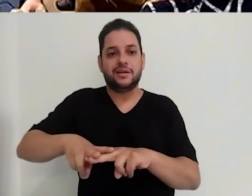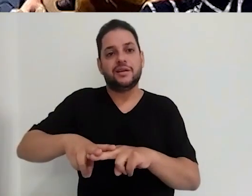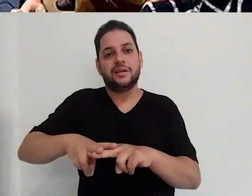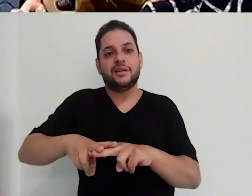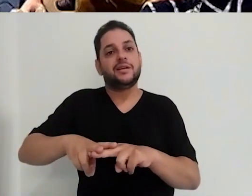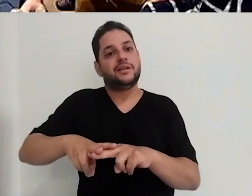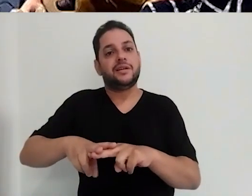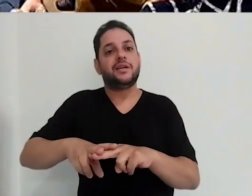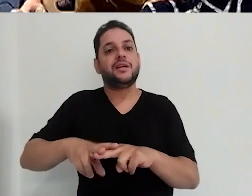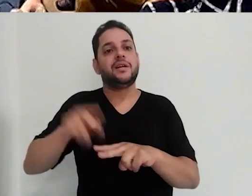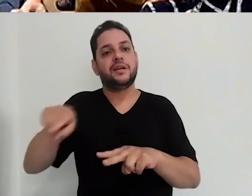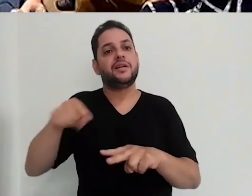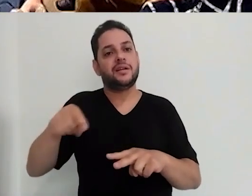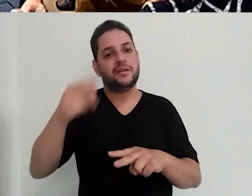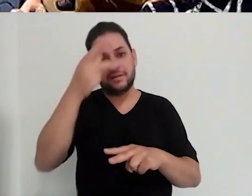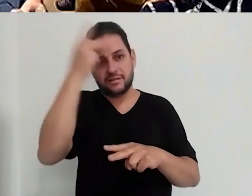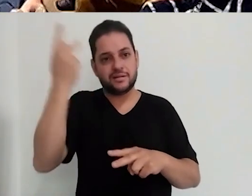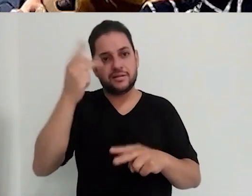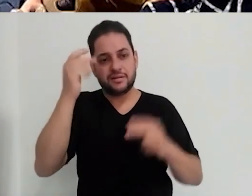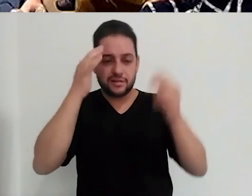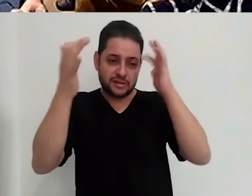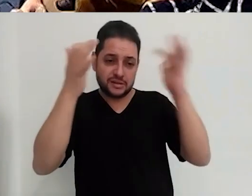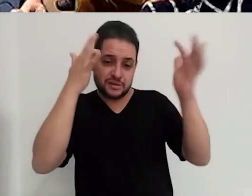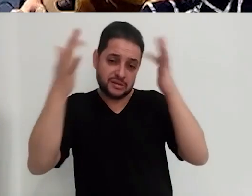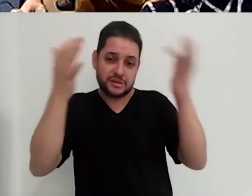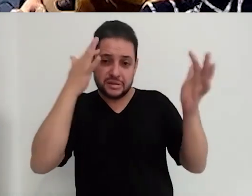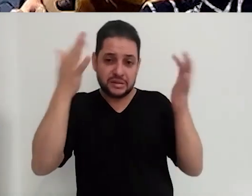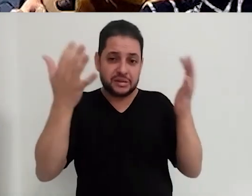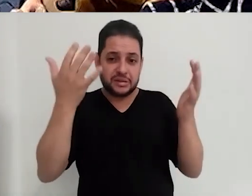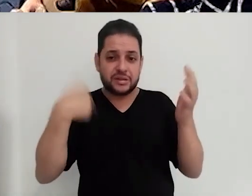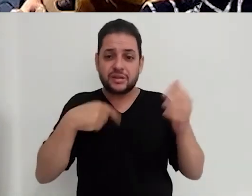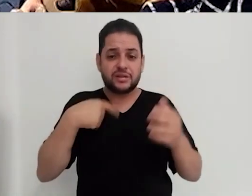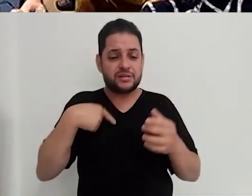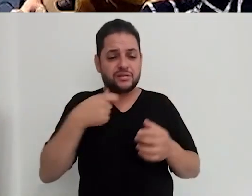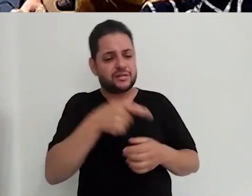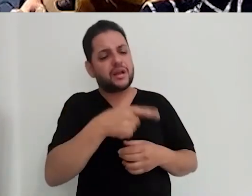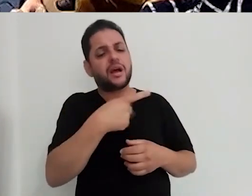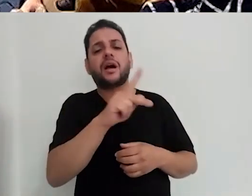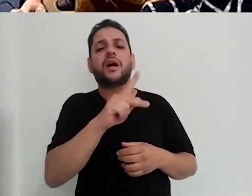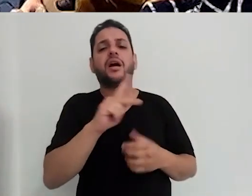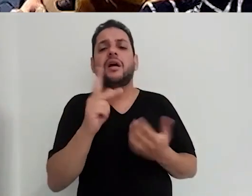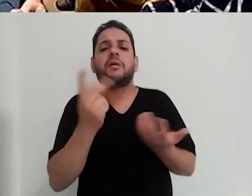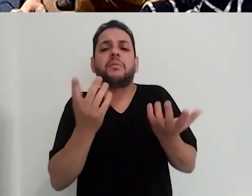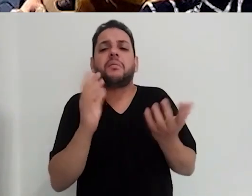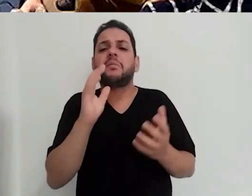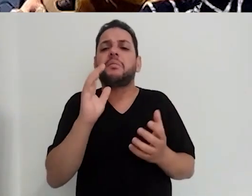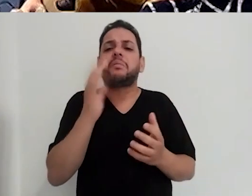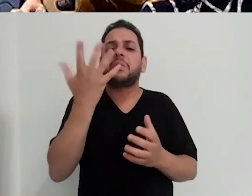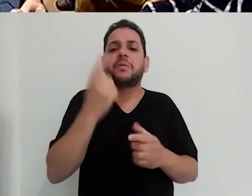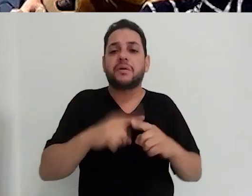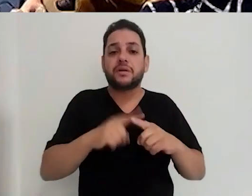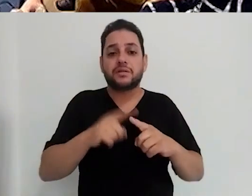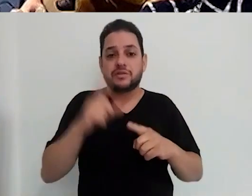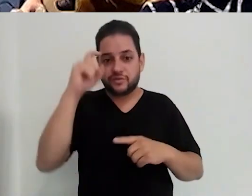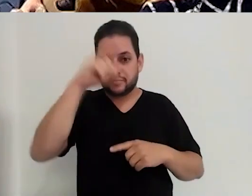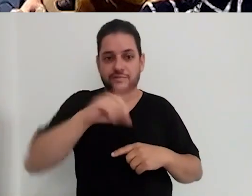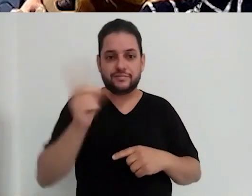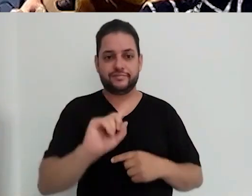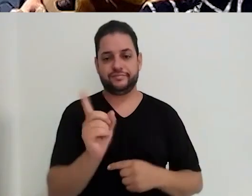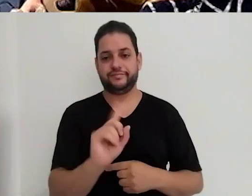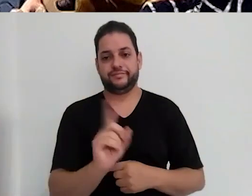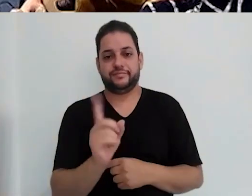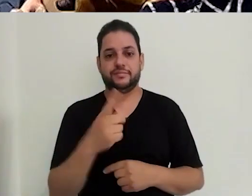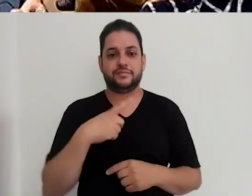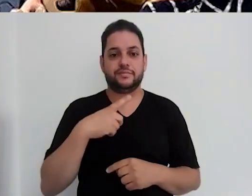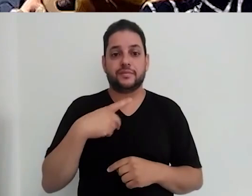que refletiu, sabe, sobre o caso. Então, ele não tinha muito a dizer nesse sentido. E não foi uma entrevista difícil nesse sentido. Foi muito difícil porque eu